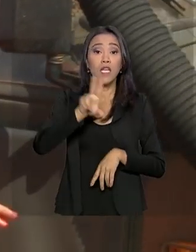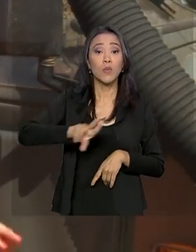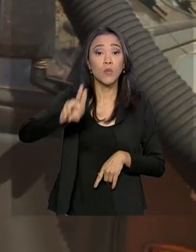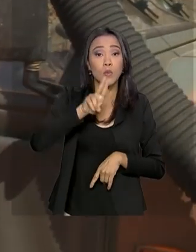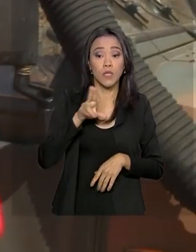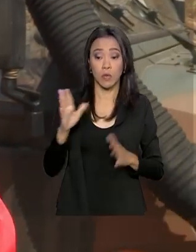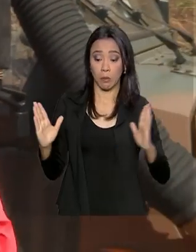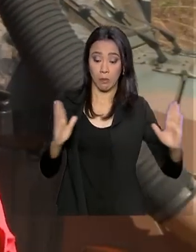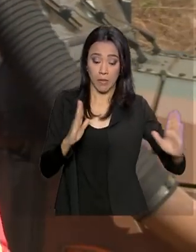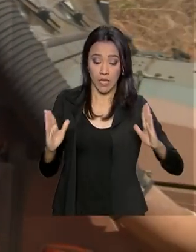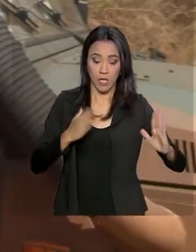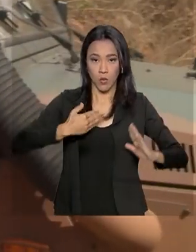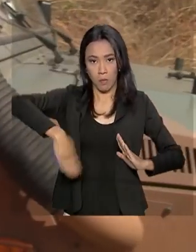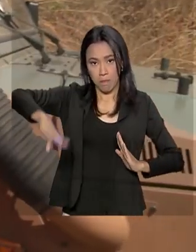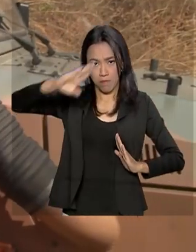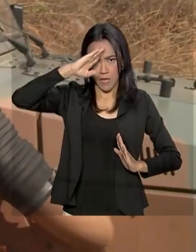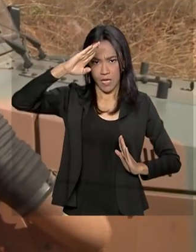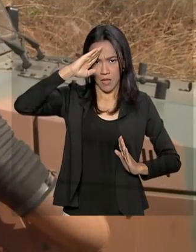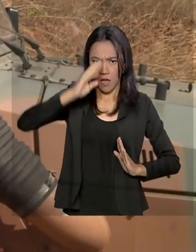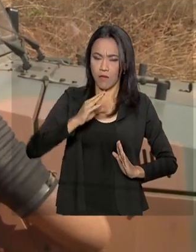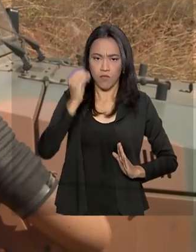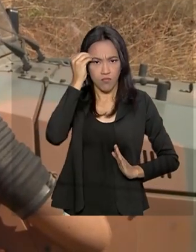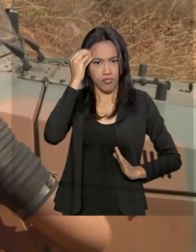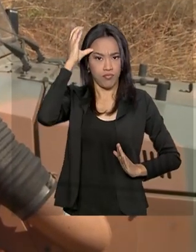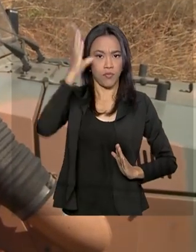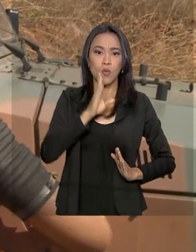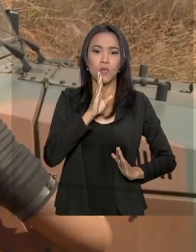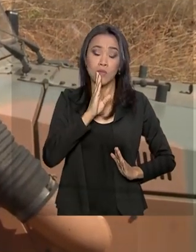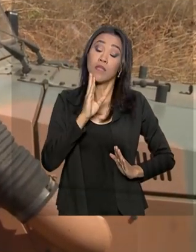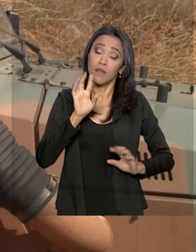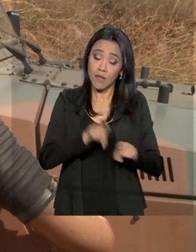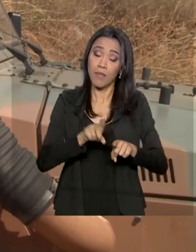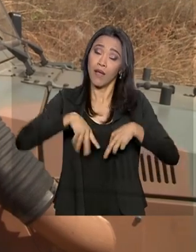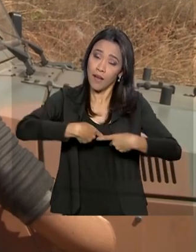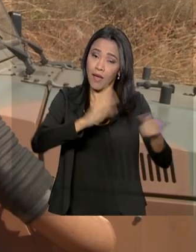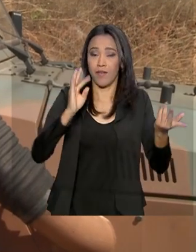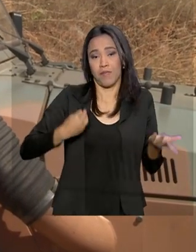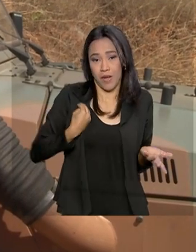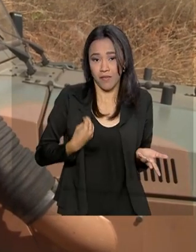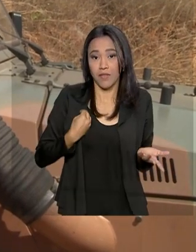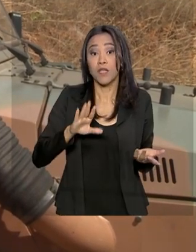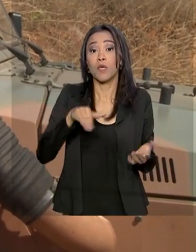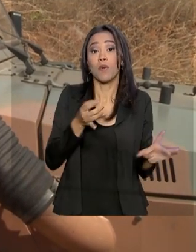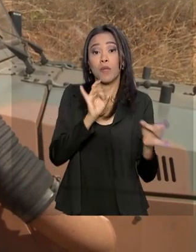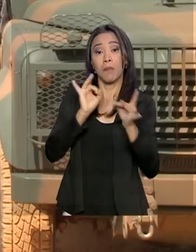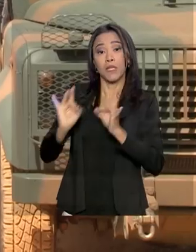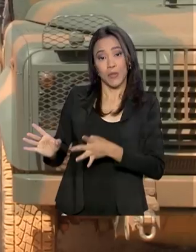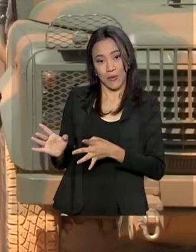serviço militar e, mais importante que isso, para o resto da vida, depois que deixam a farda.